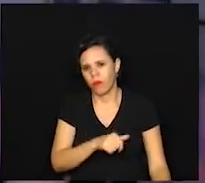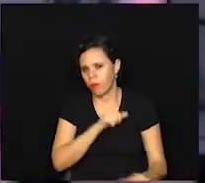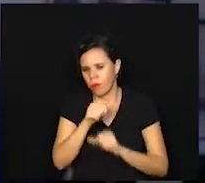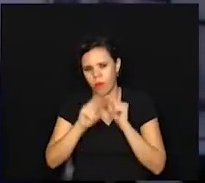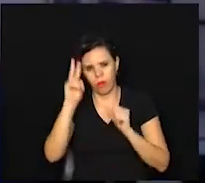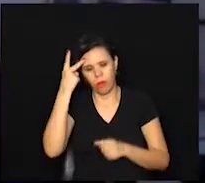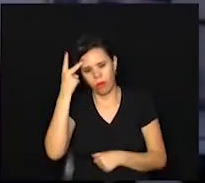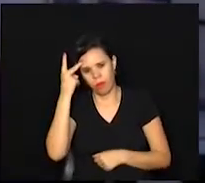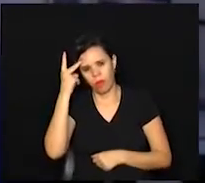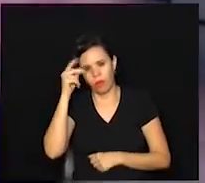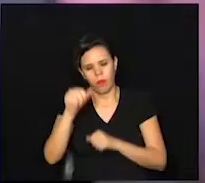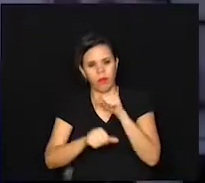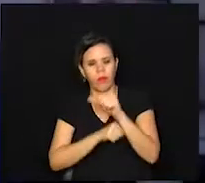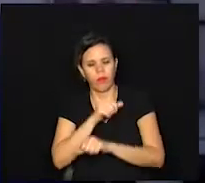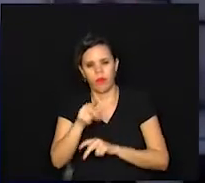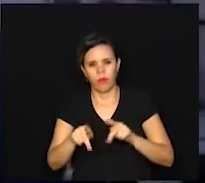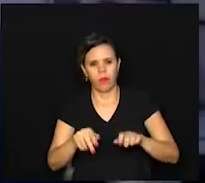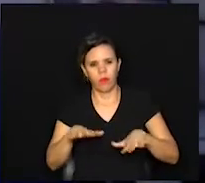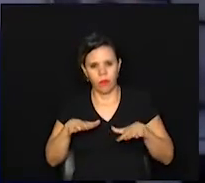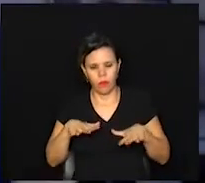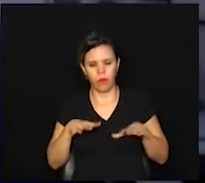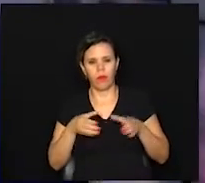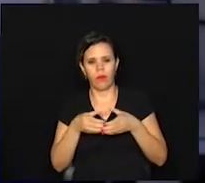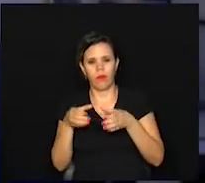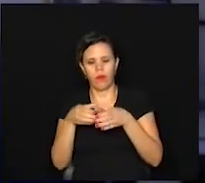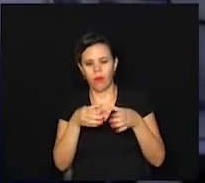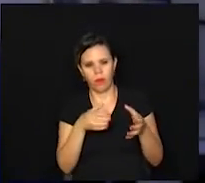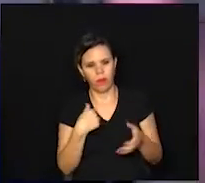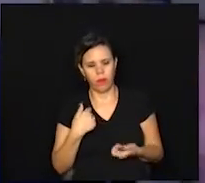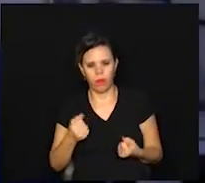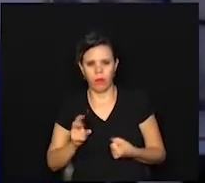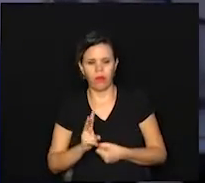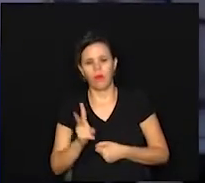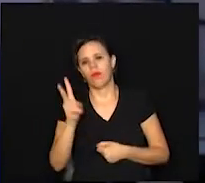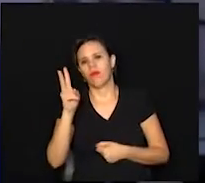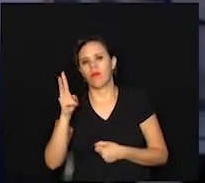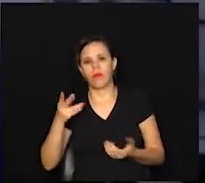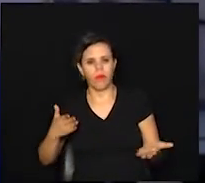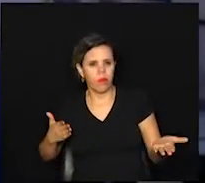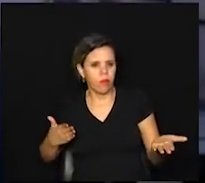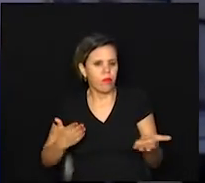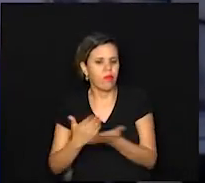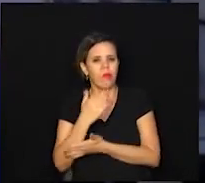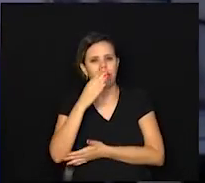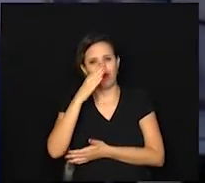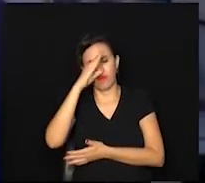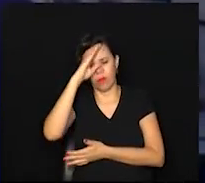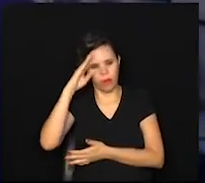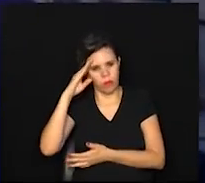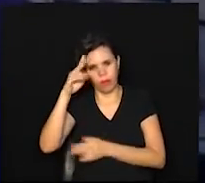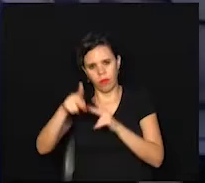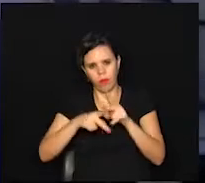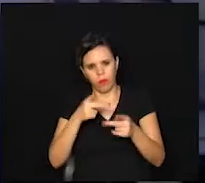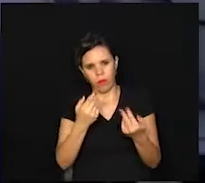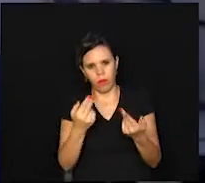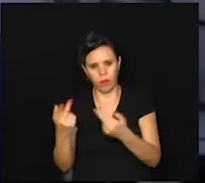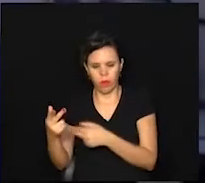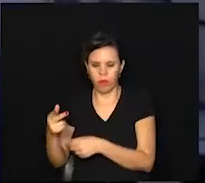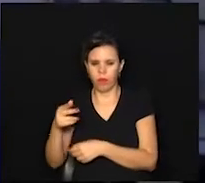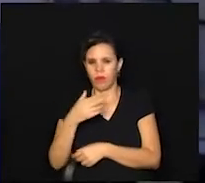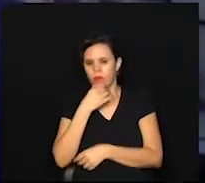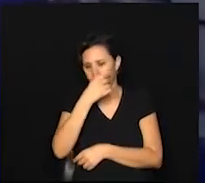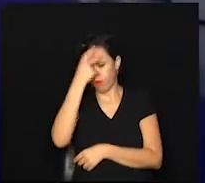se nós não transformarmos o público em povo, nós vamos continuar elegendo Bolsonaros, sabe? Elegendo